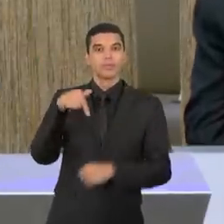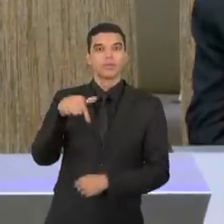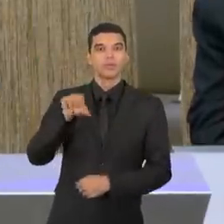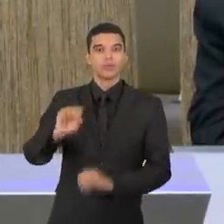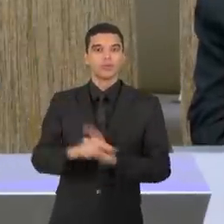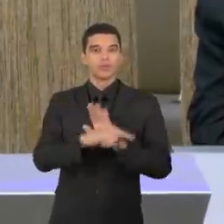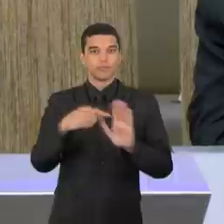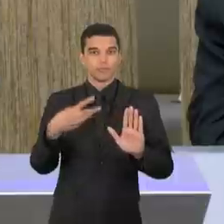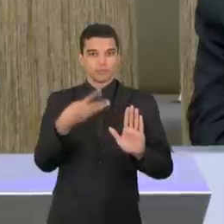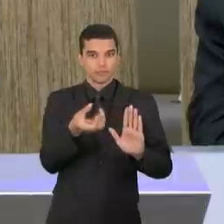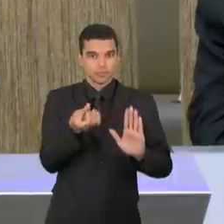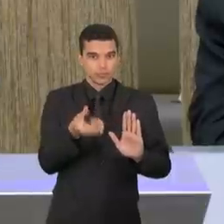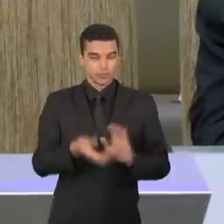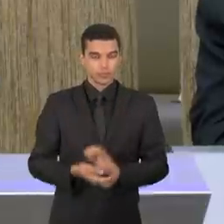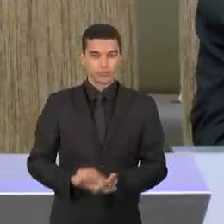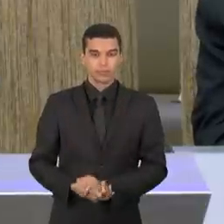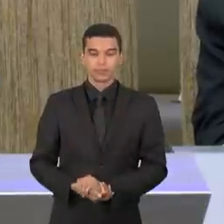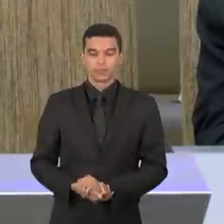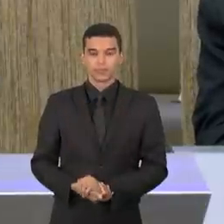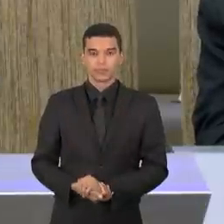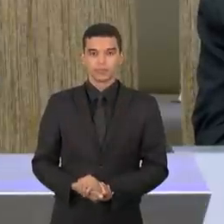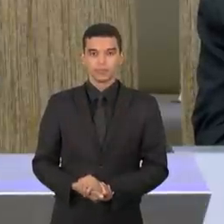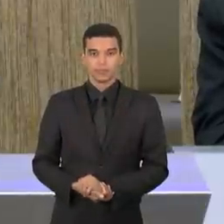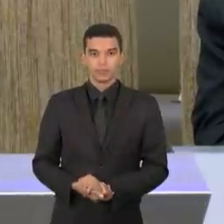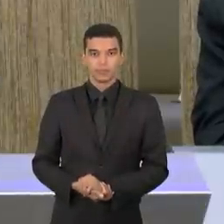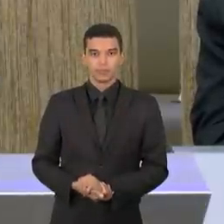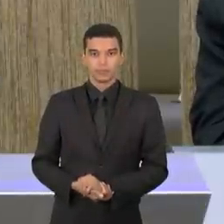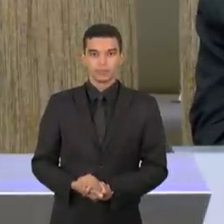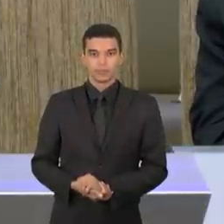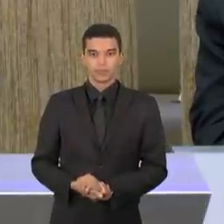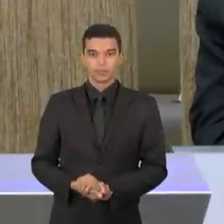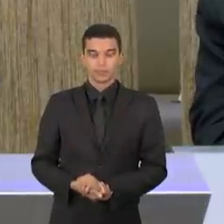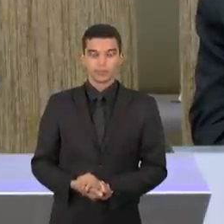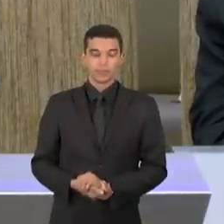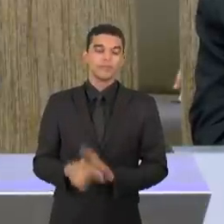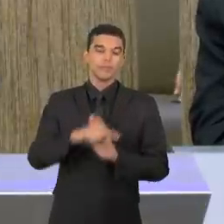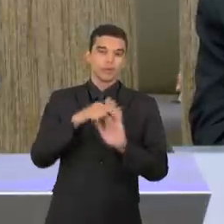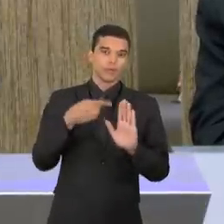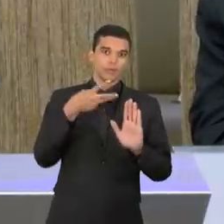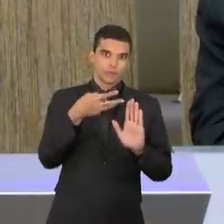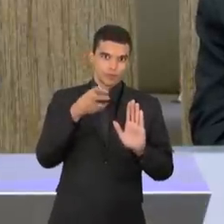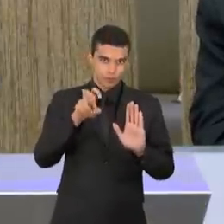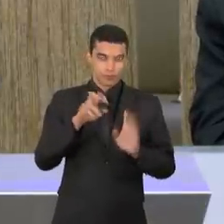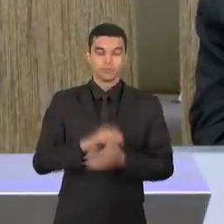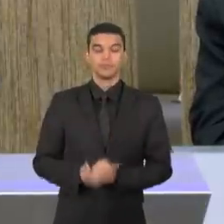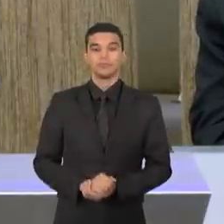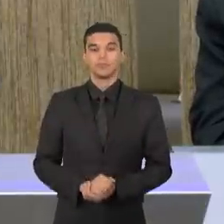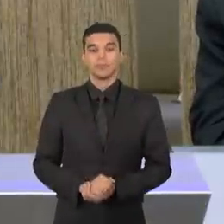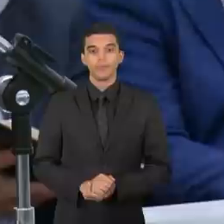versículo 36, ele diz: todavia, o versículo 35 diz assim: e